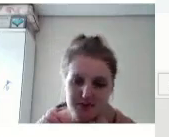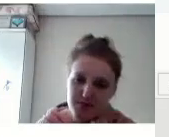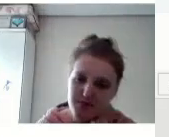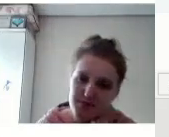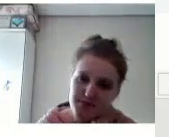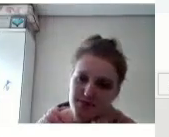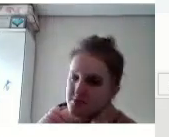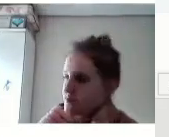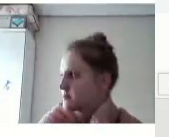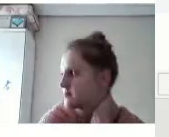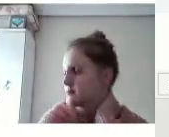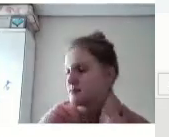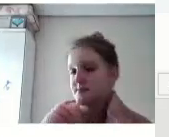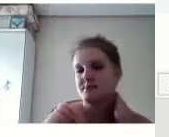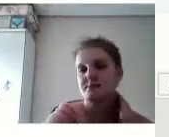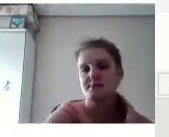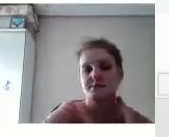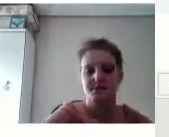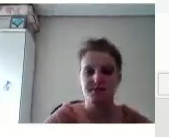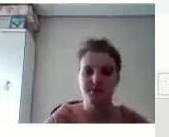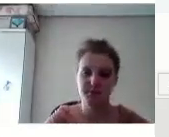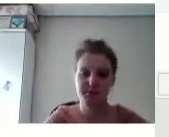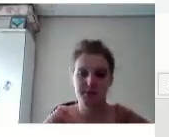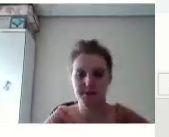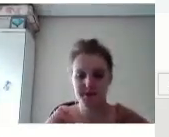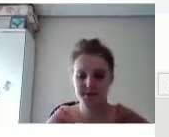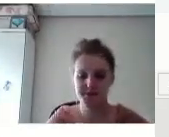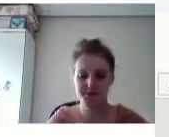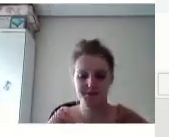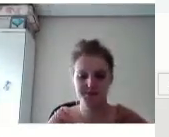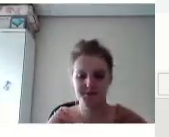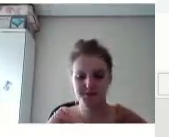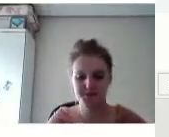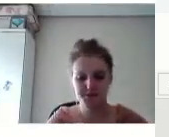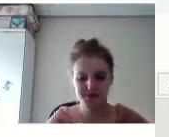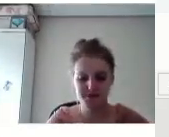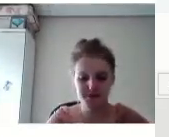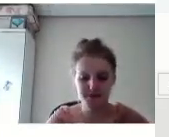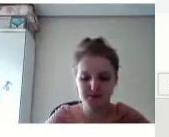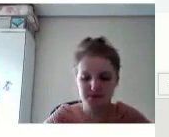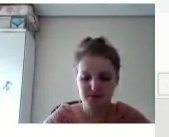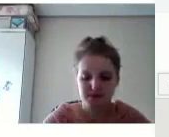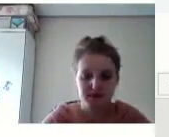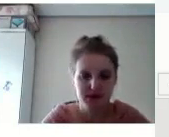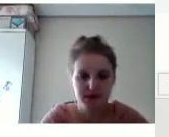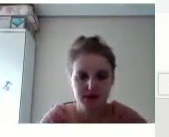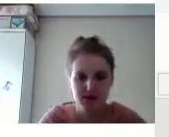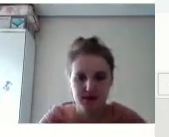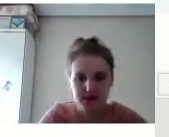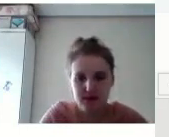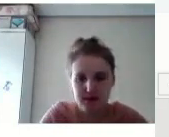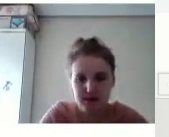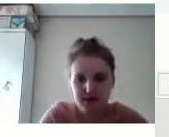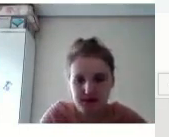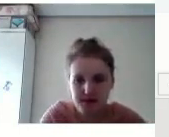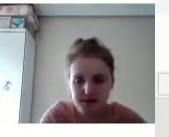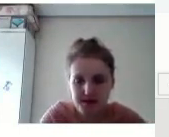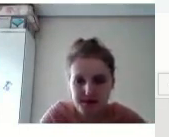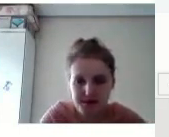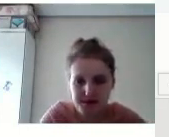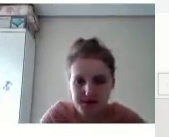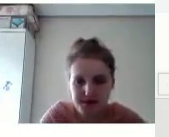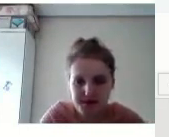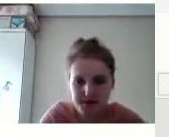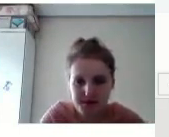sabe escrever as derivadas funcionais em termos da função densidade lagrangiana, né, a gente já